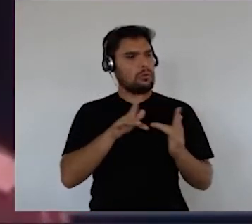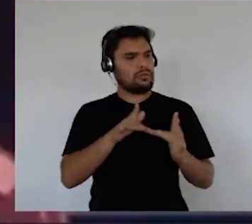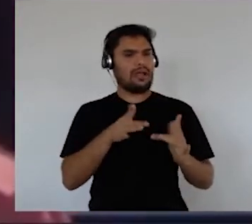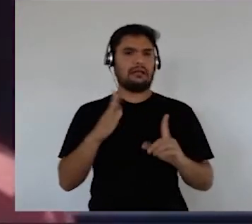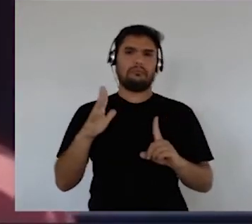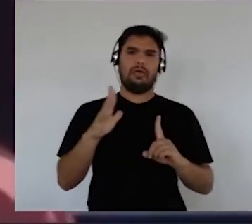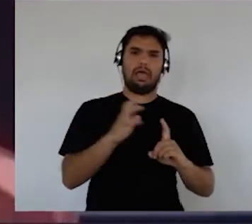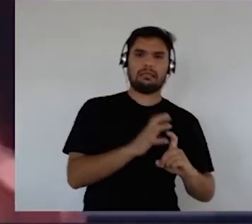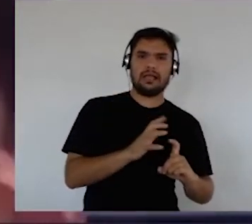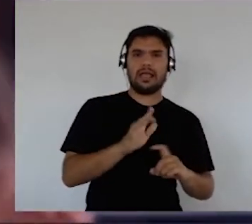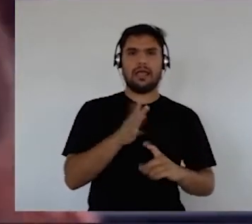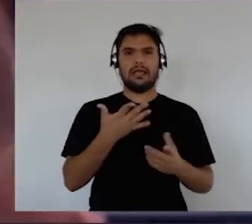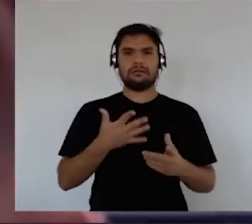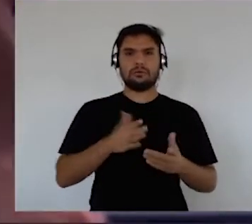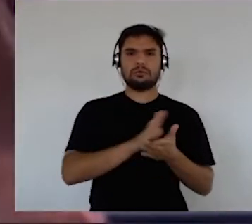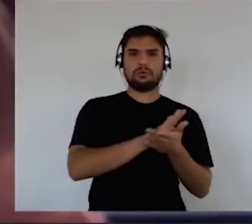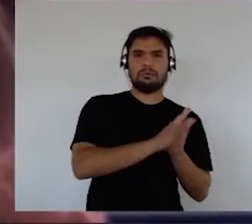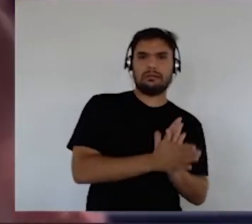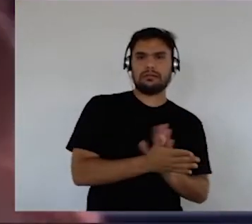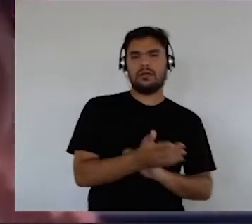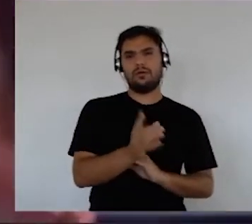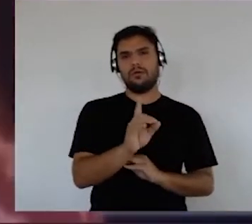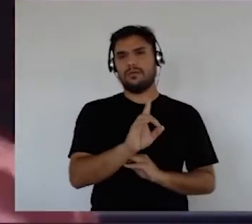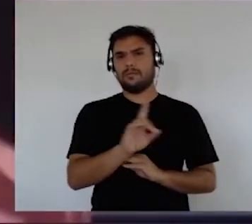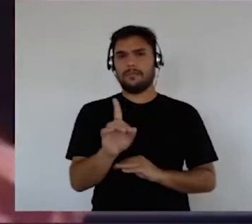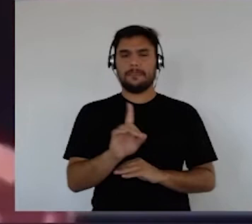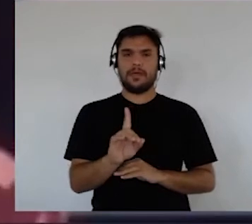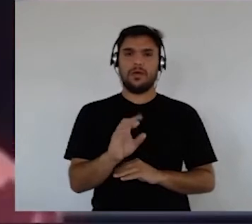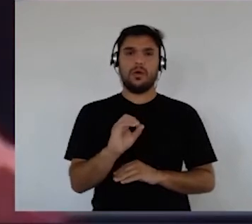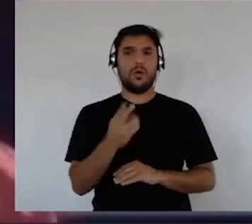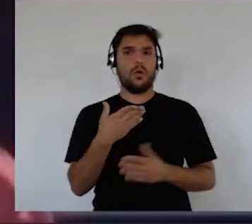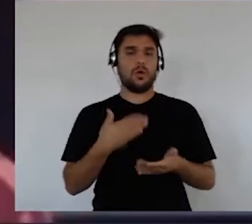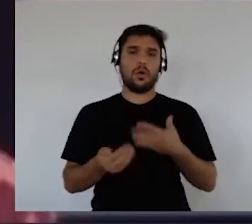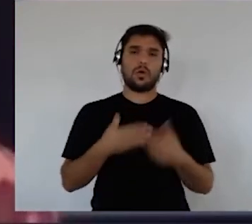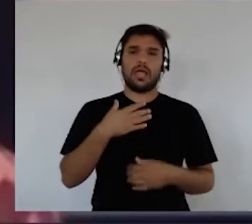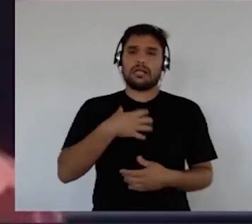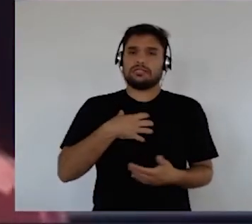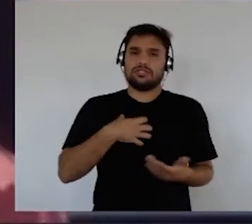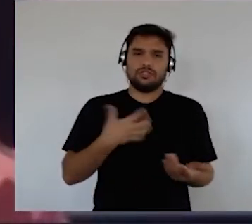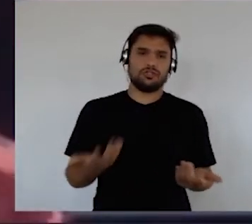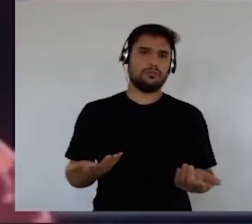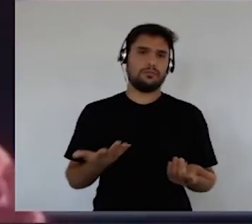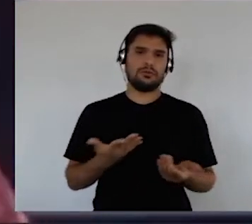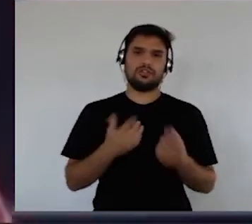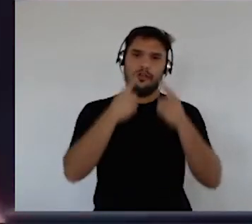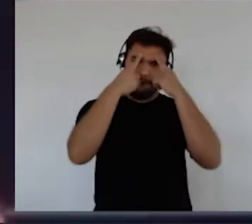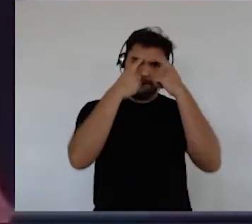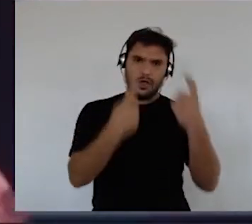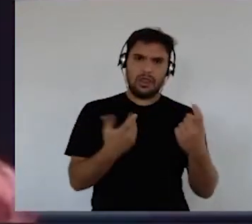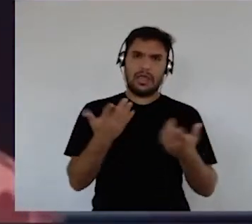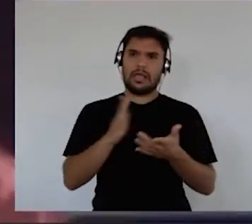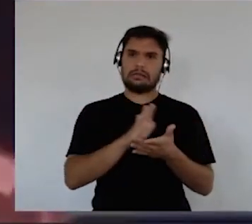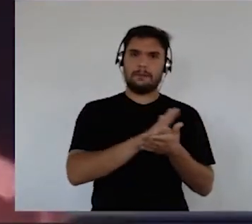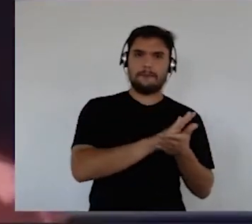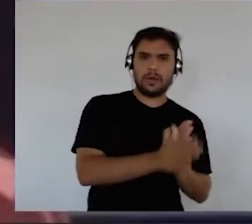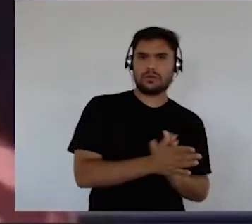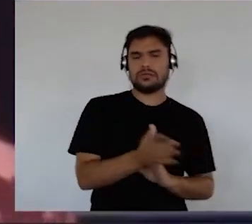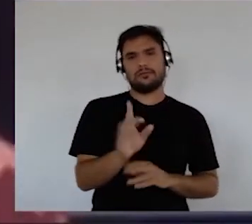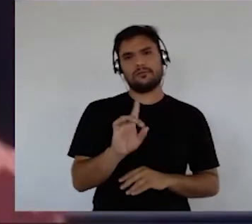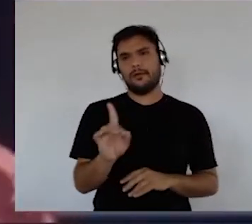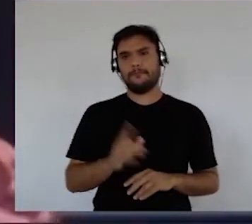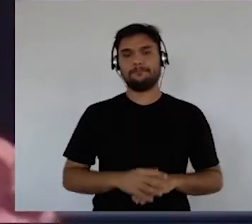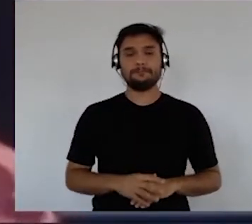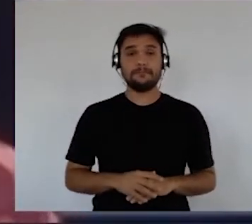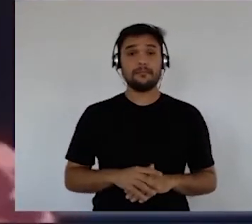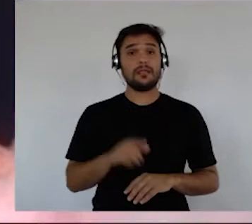com discriminação, ou ela tenha que conviver com qualquer tipo, né, de violência, de preconceito, enfim.